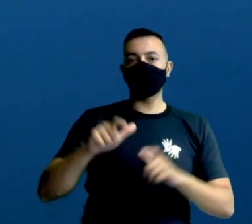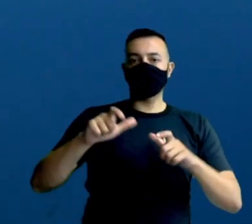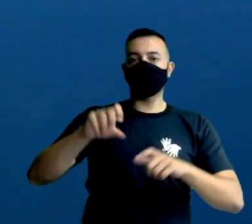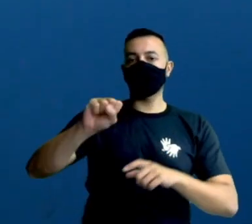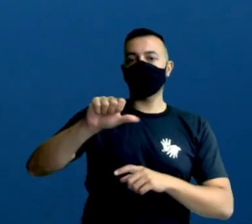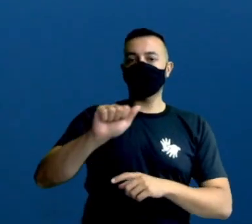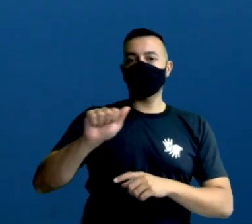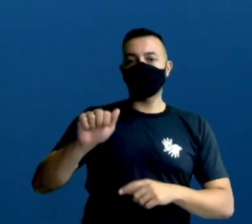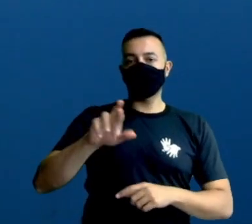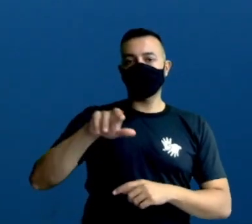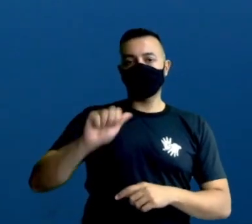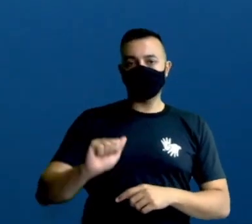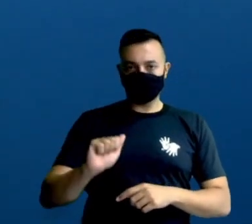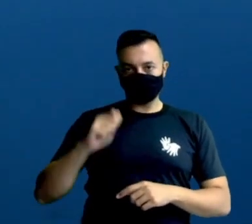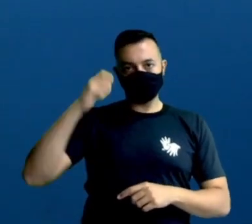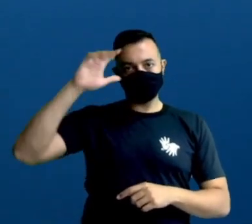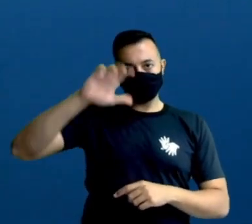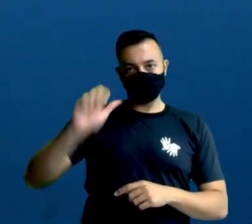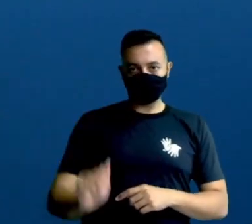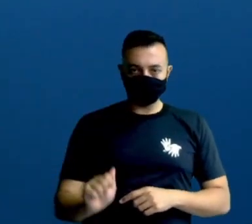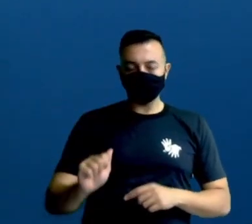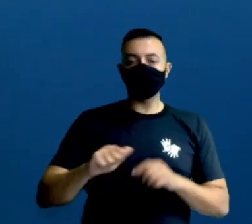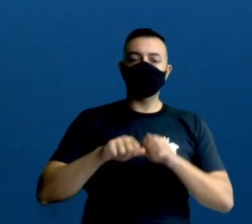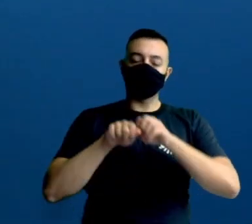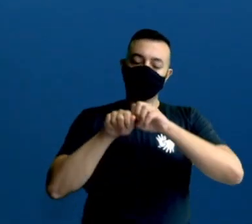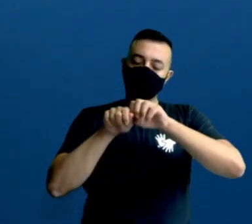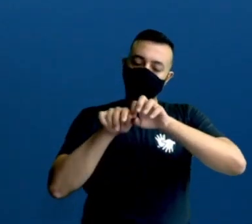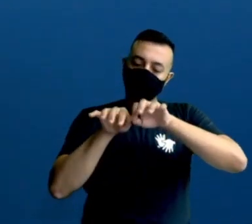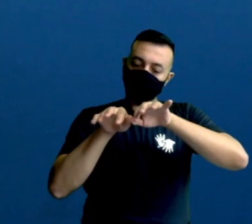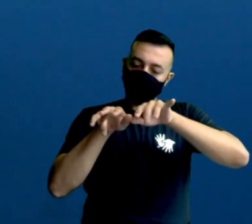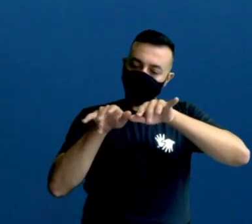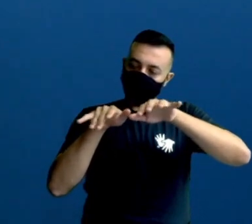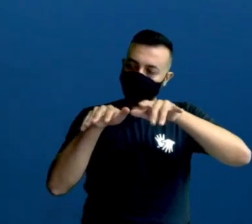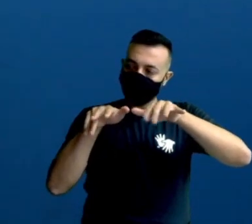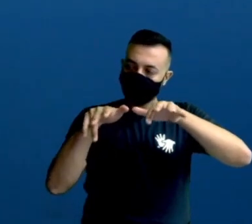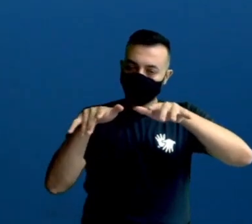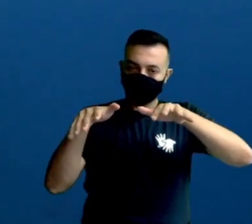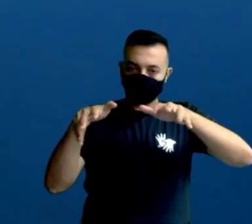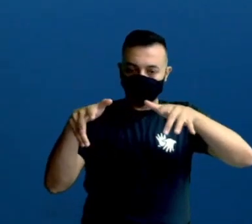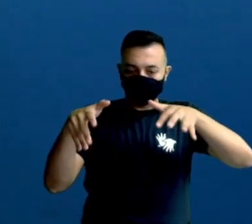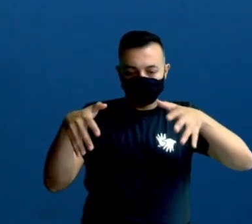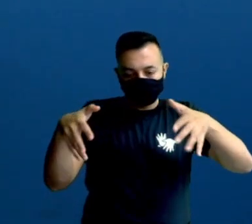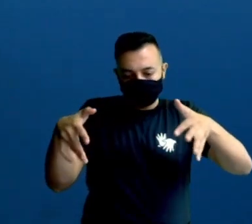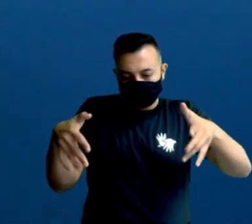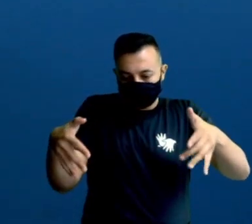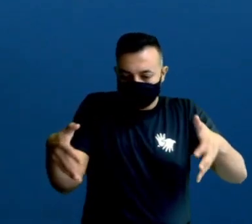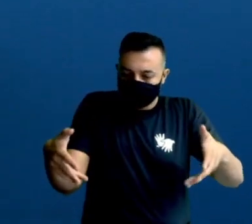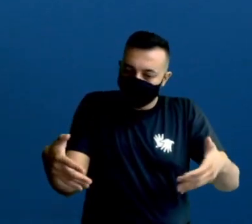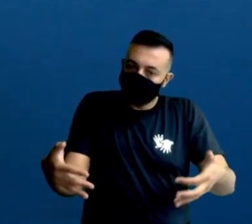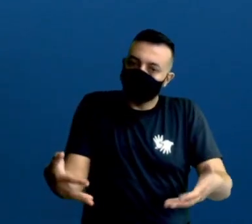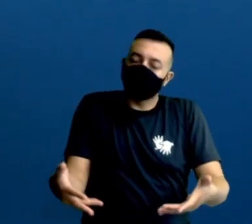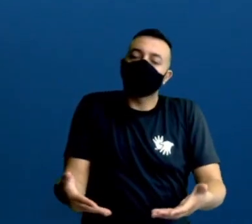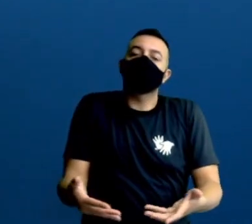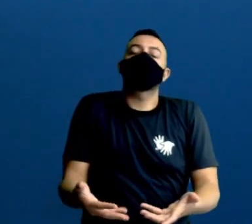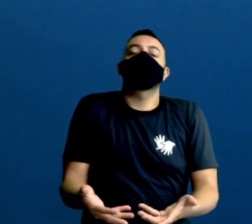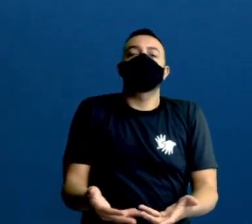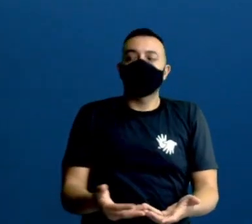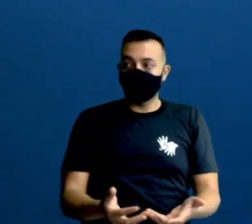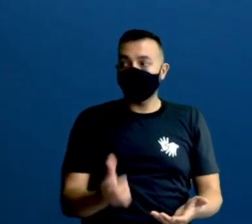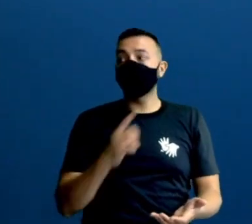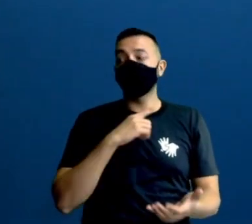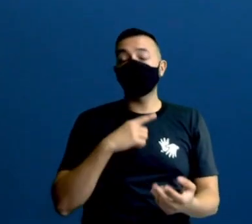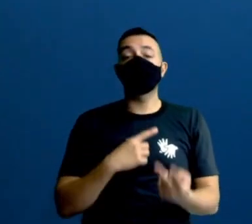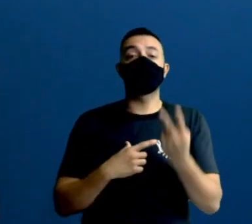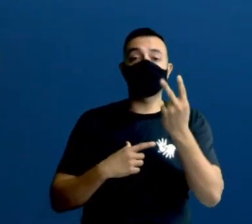Saara, continente da África, e foram se espalhando, né, pelos outros continentes. E aí existem